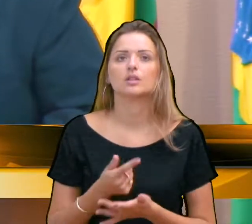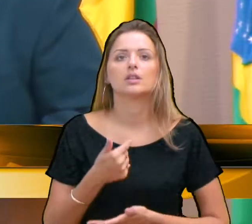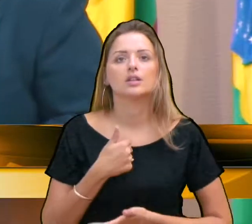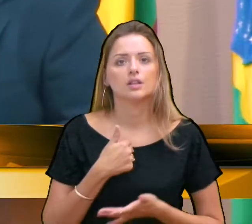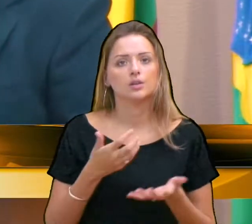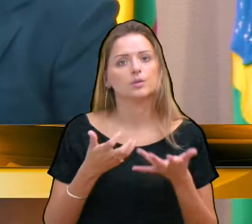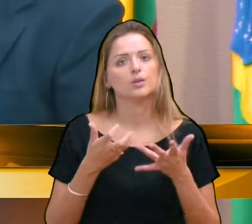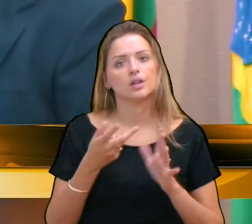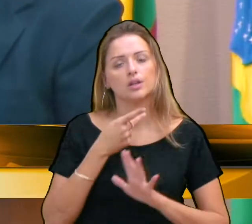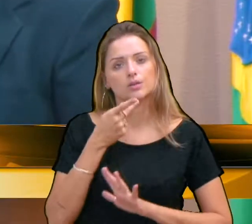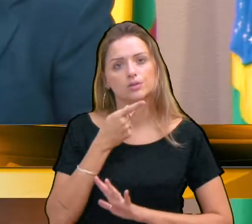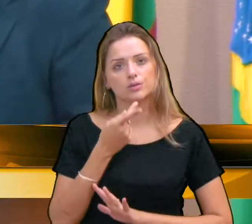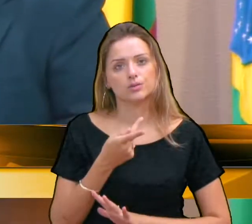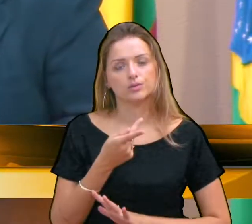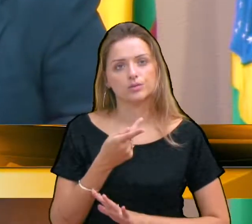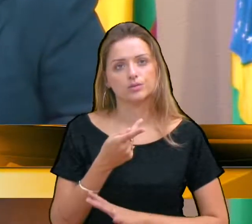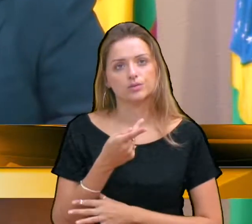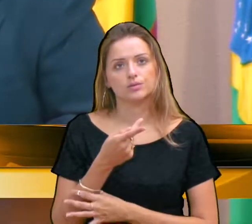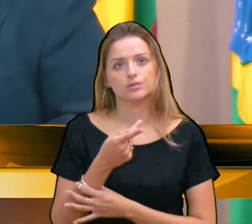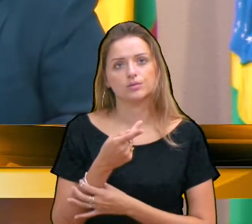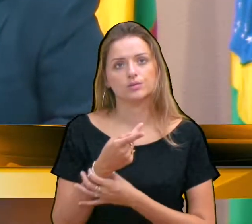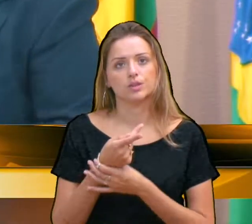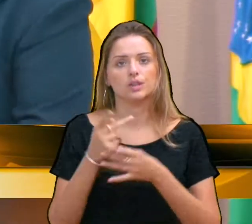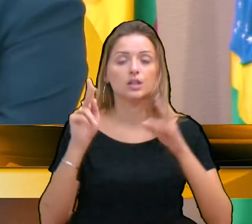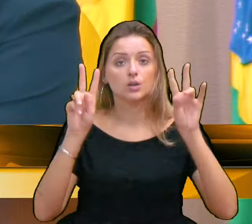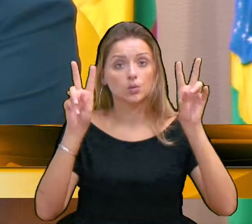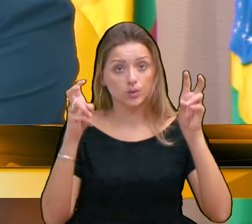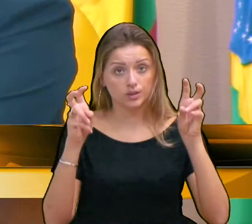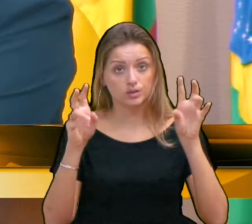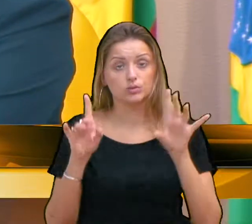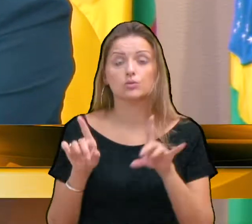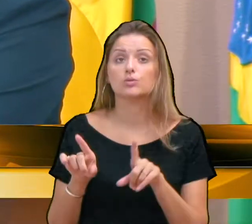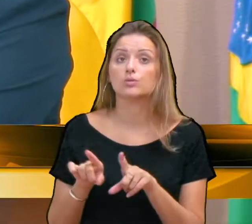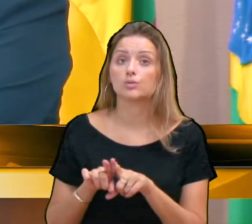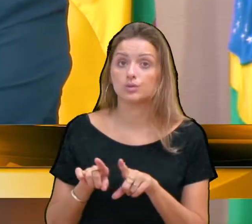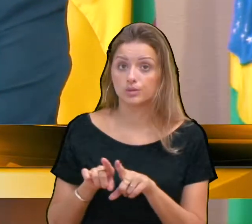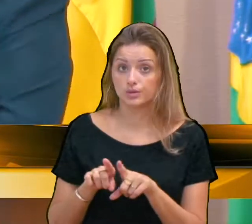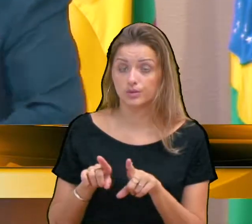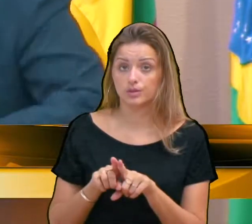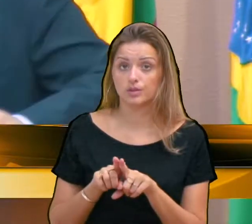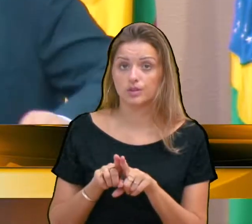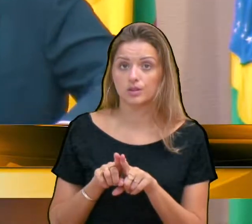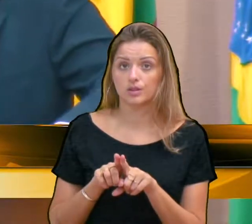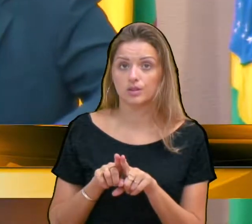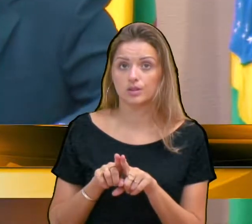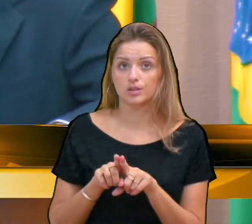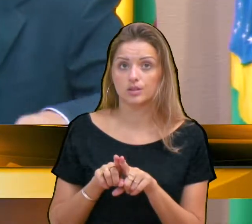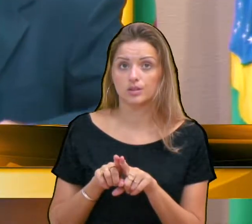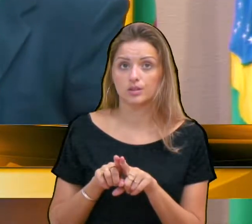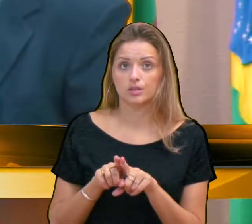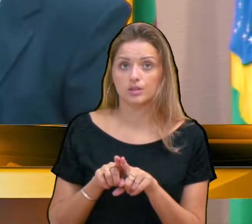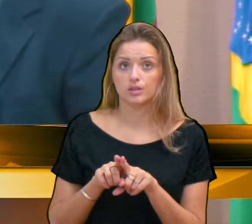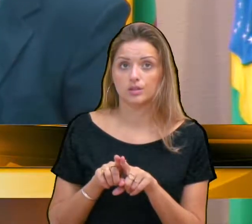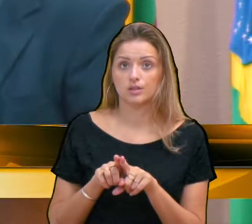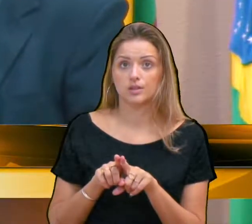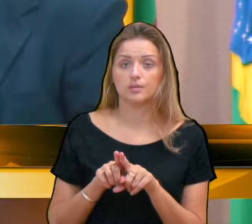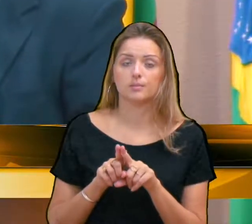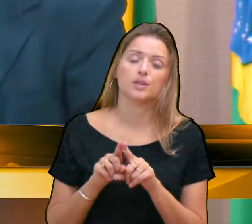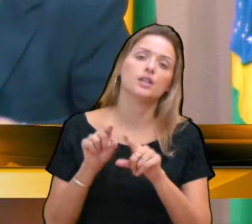falar especificamente de um assunto que também diz respeito à